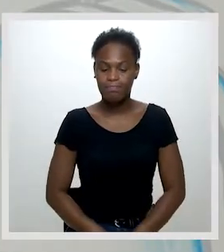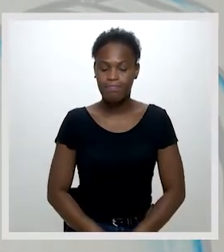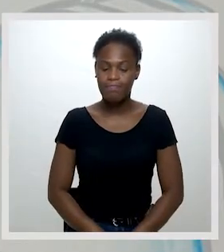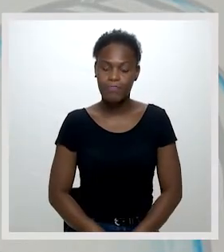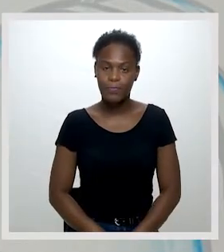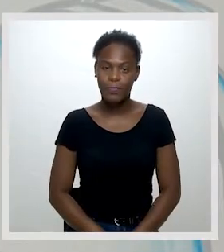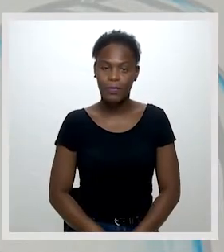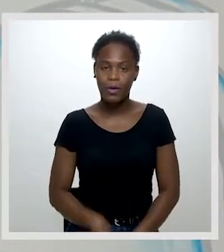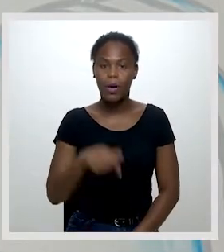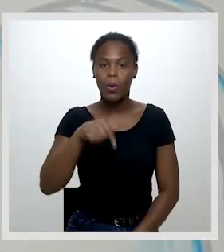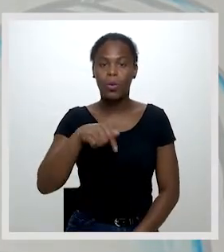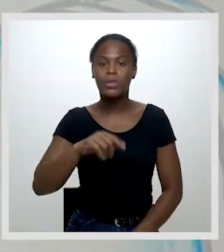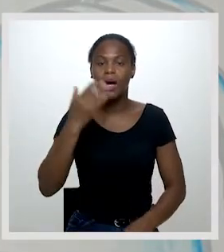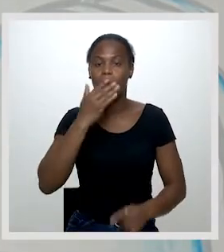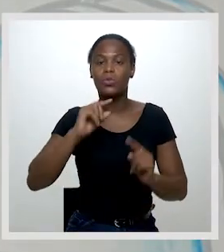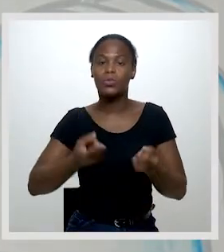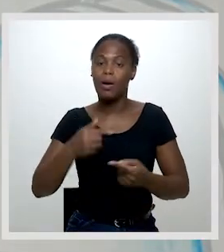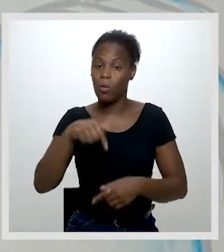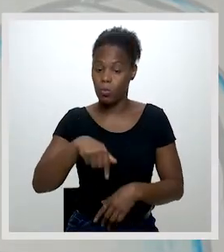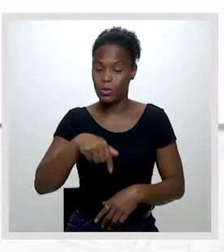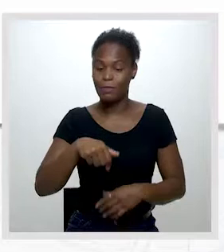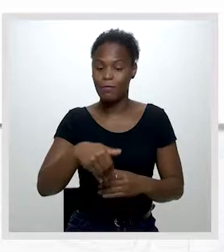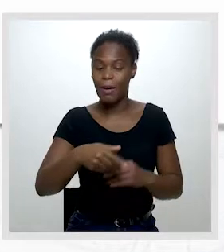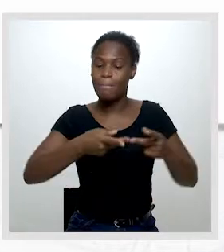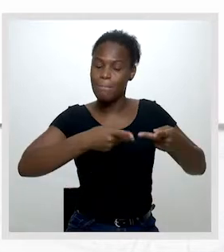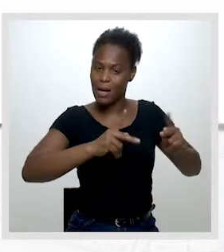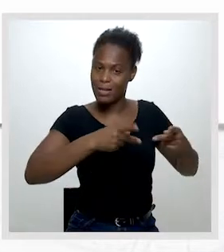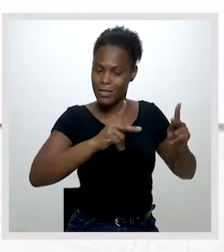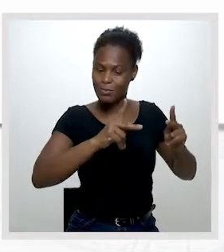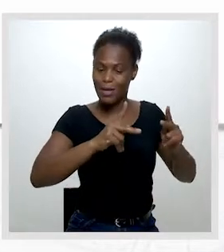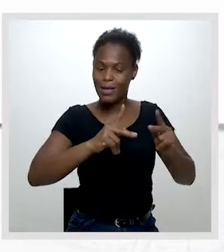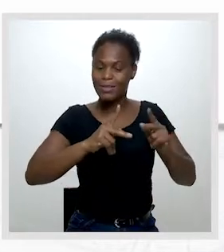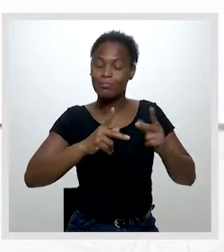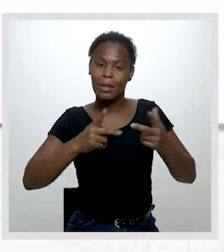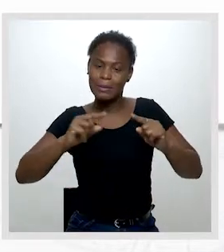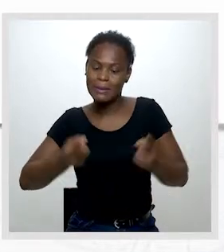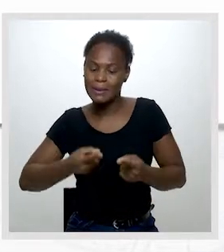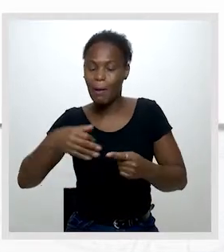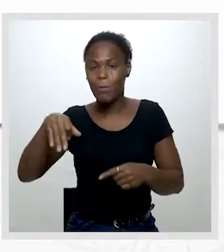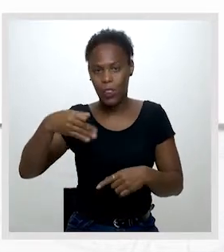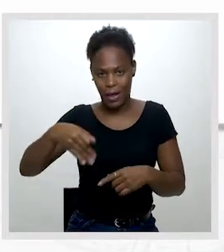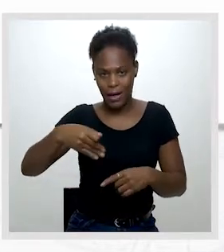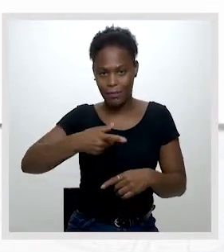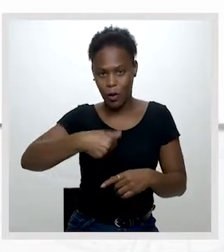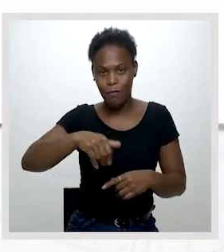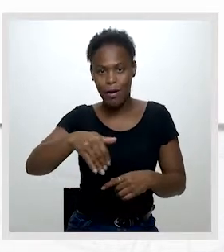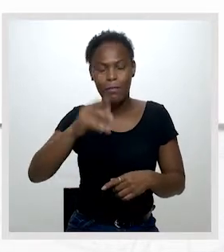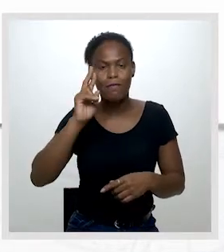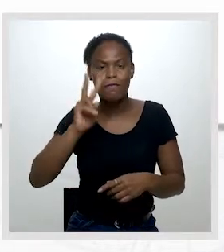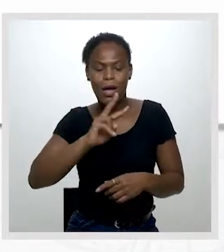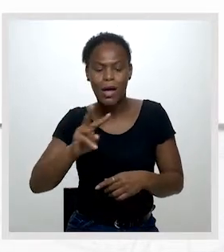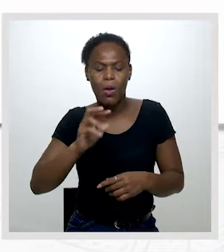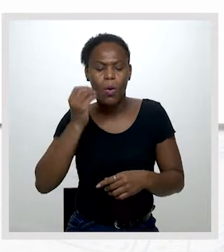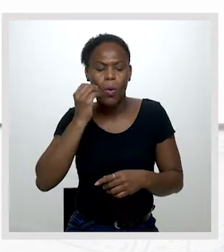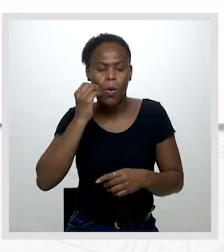O nosso sumário para a aula de hoje vai ser mecanismo da síntese proteica, em que nós vamos ver precisamente a tradução